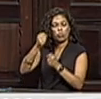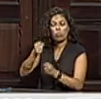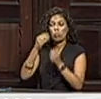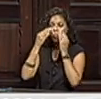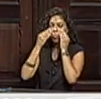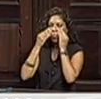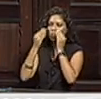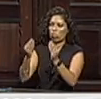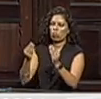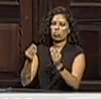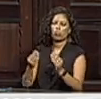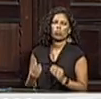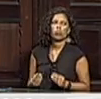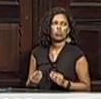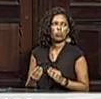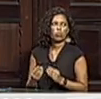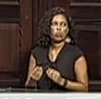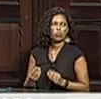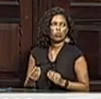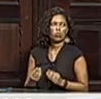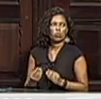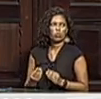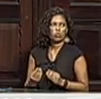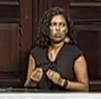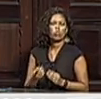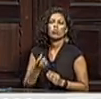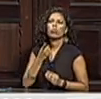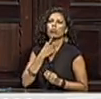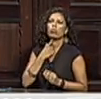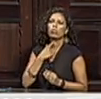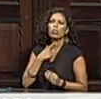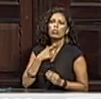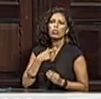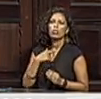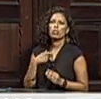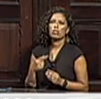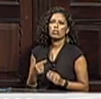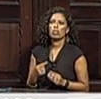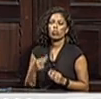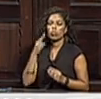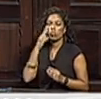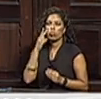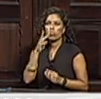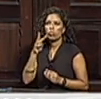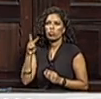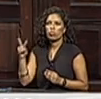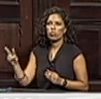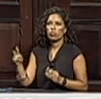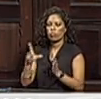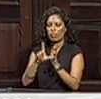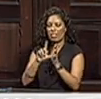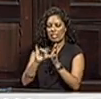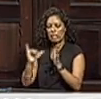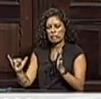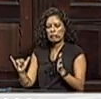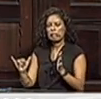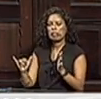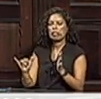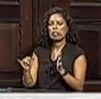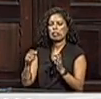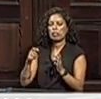sinalize com o desejo de ver a lei do piso